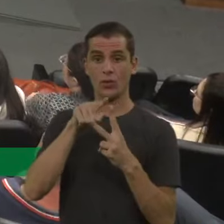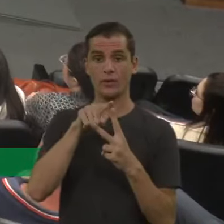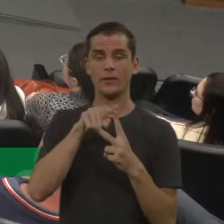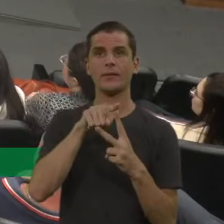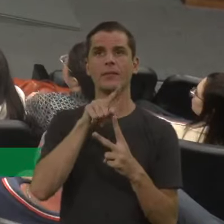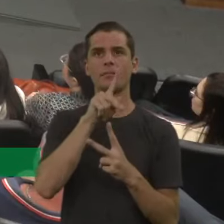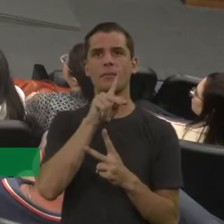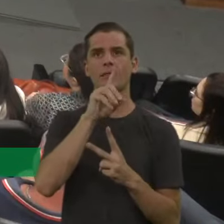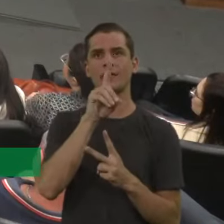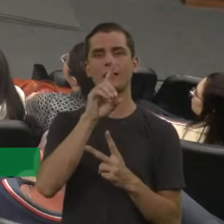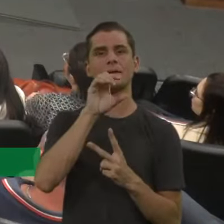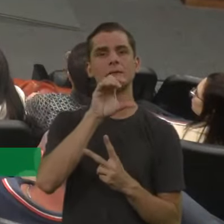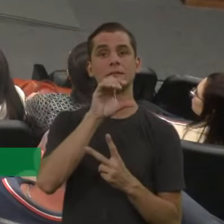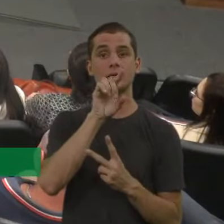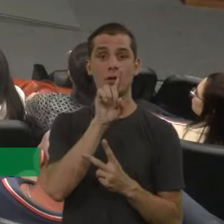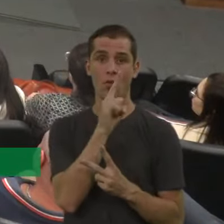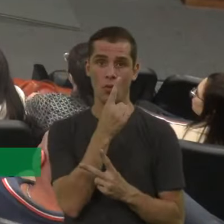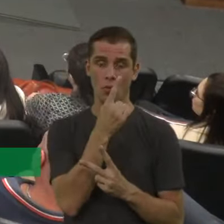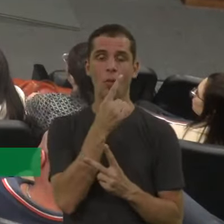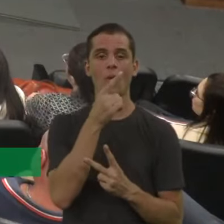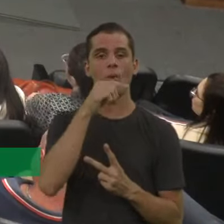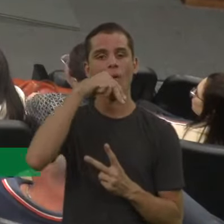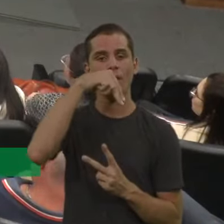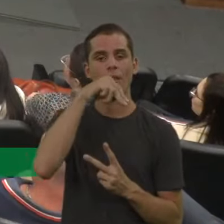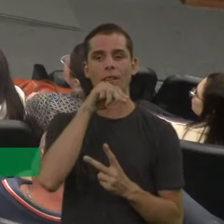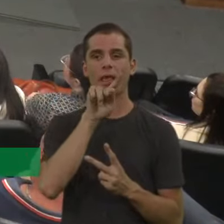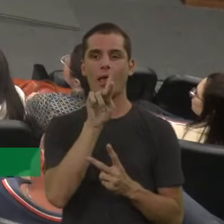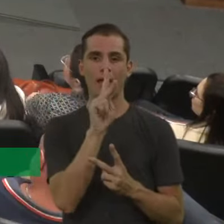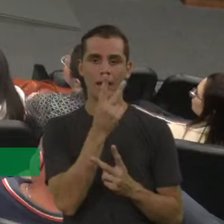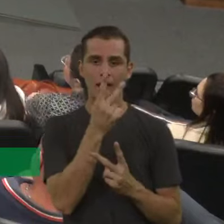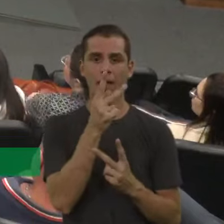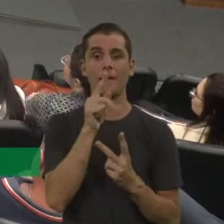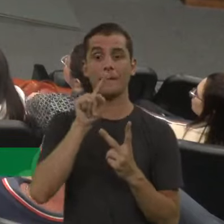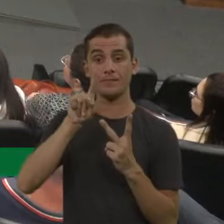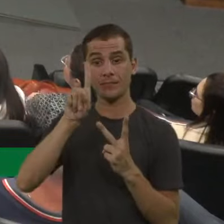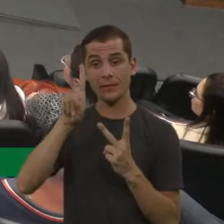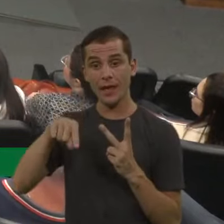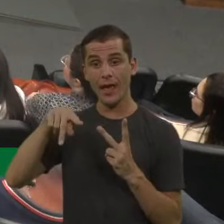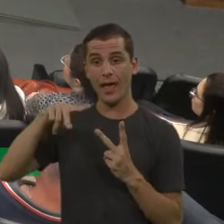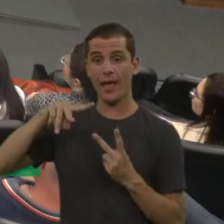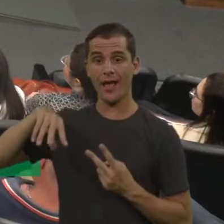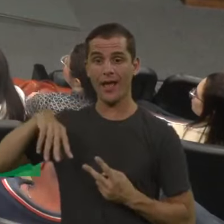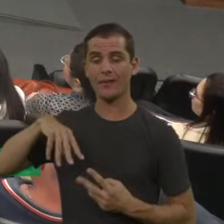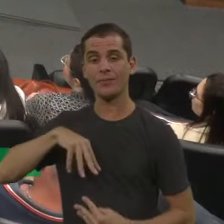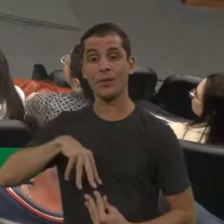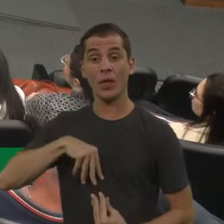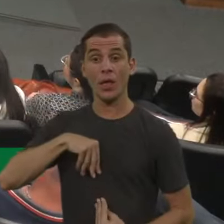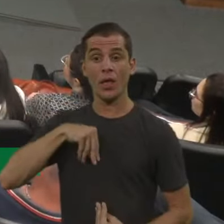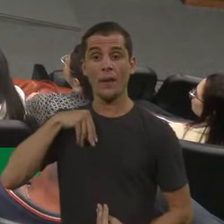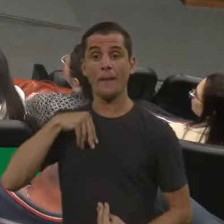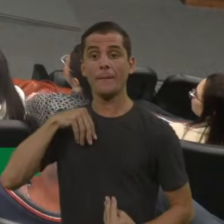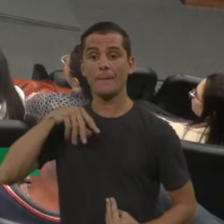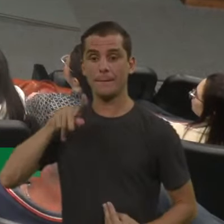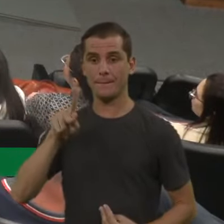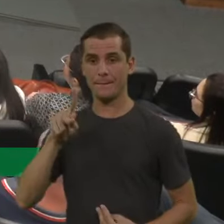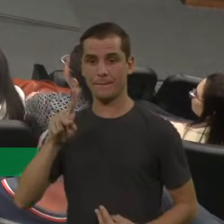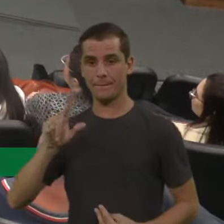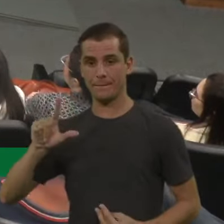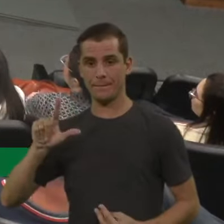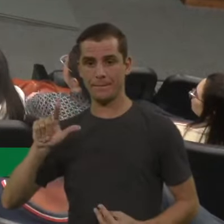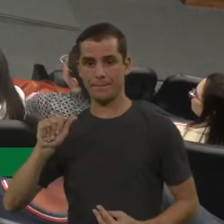aqui significa o C1 e NH derivado do plasma, ou seja, aquela proteína que está faltando ou